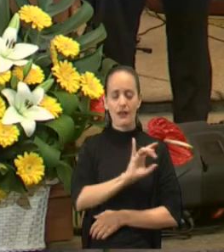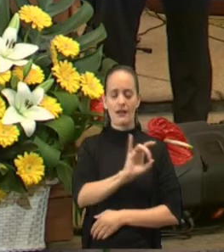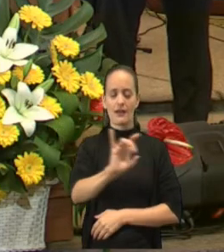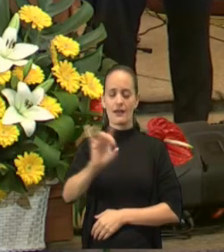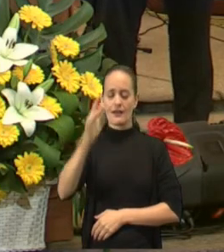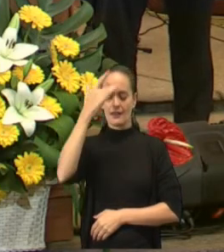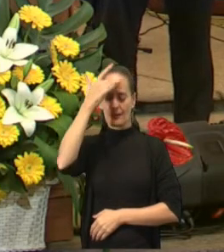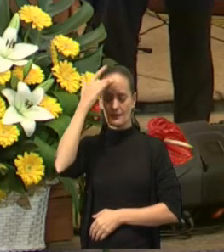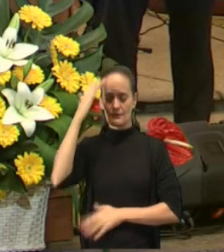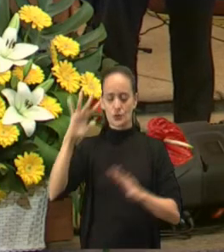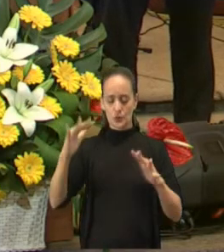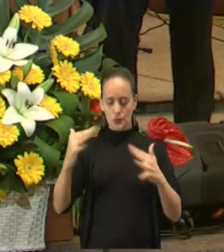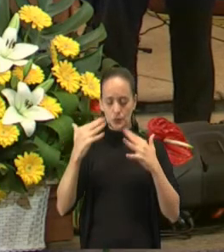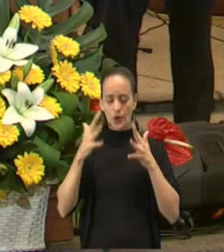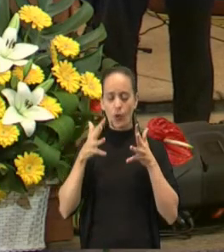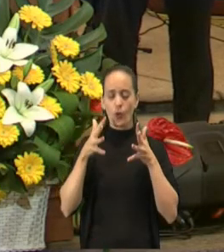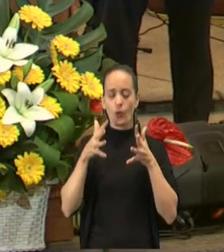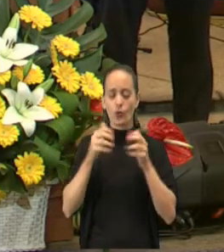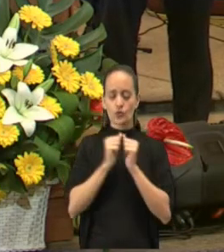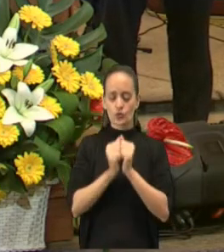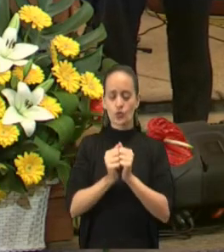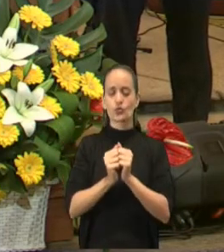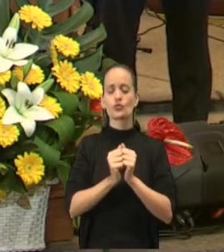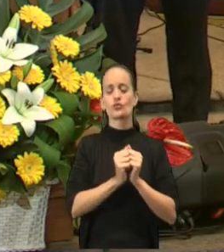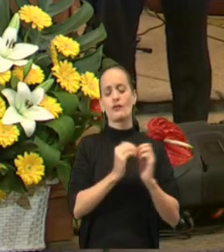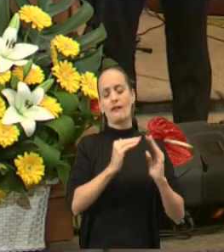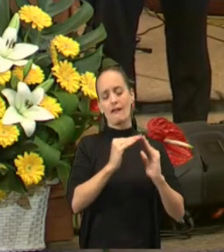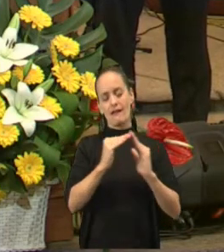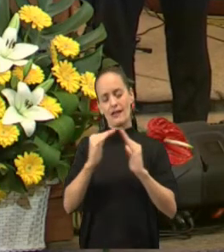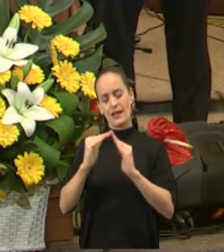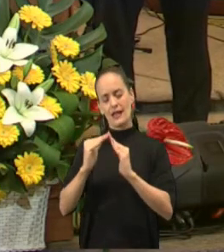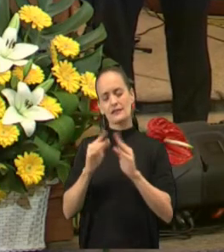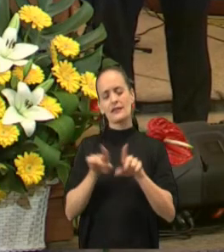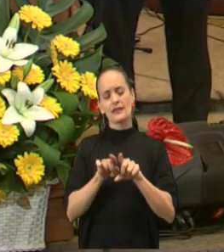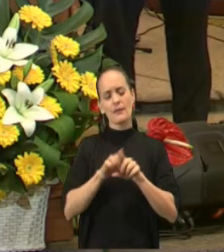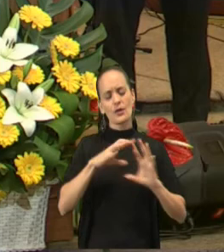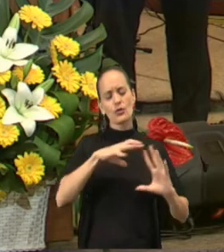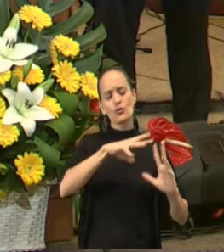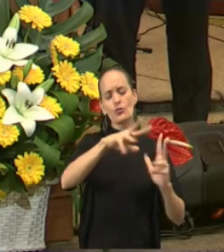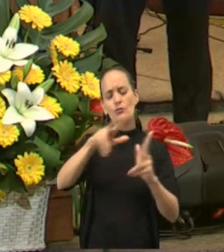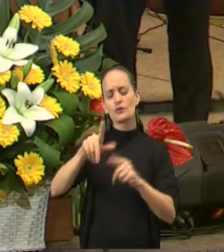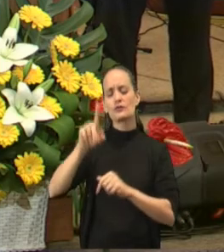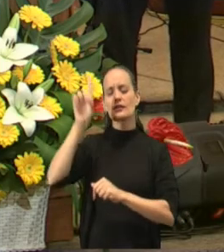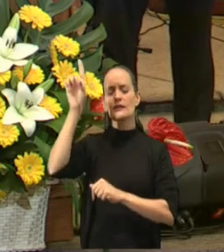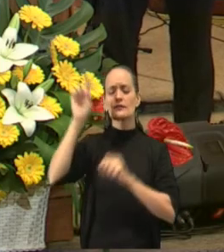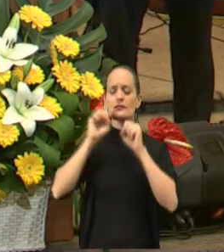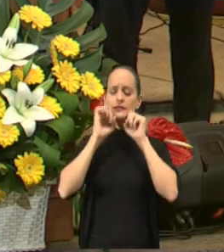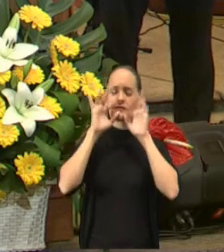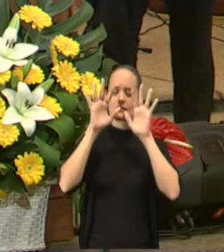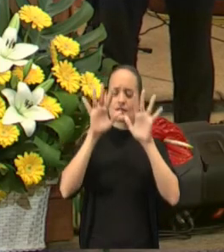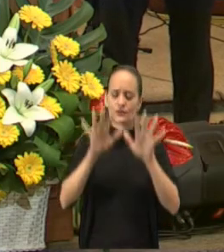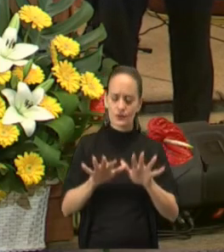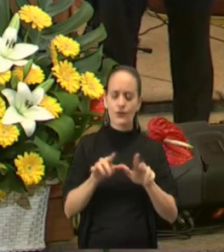conosco, nos acompanhando pela internet, nos 4 cantos do mundo, Senhor. Que a bênção do Senhor seja